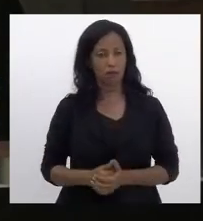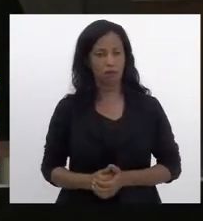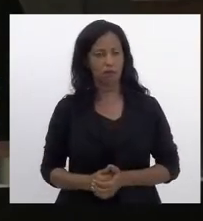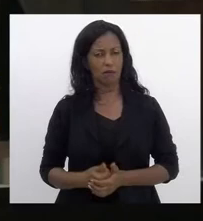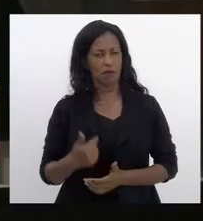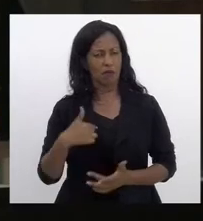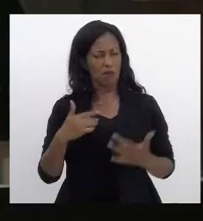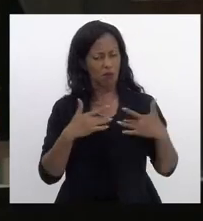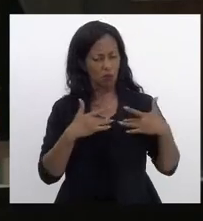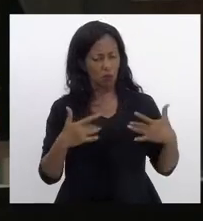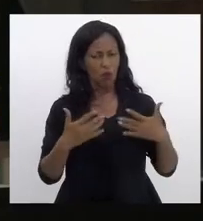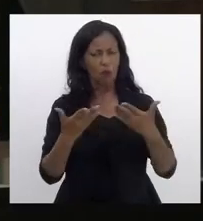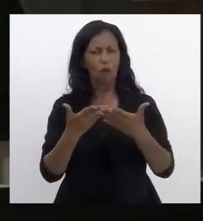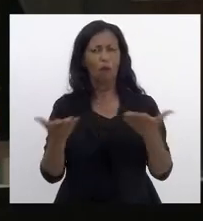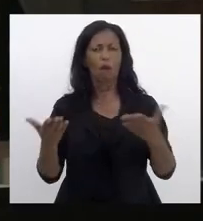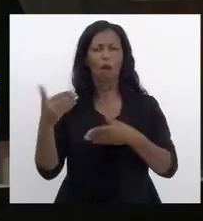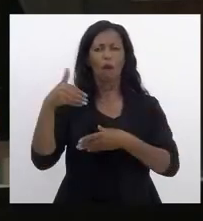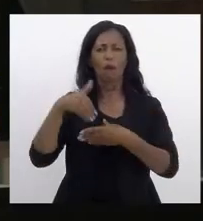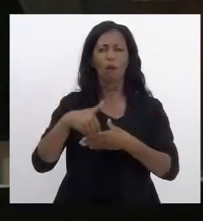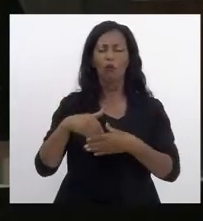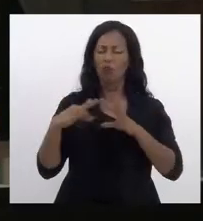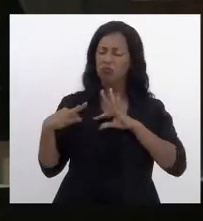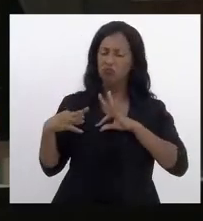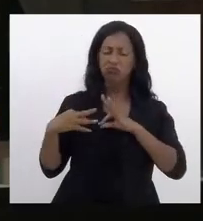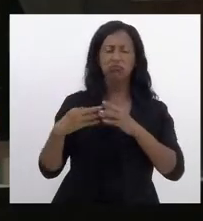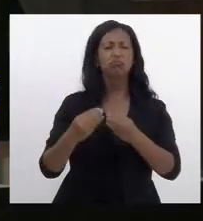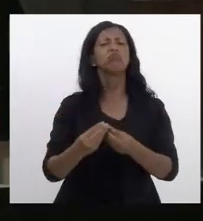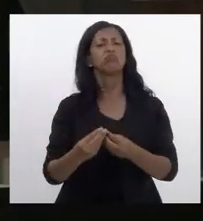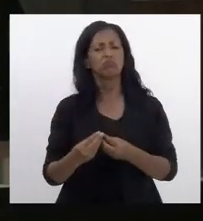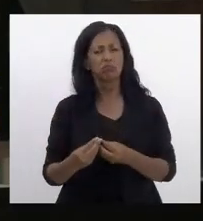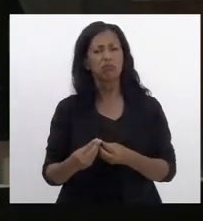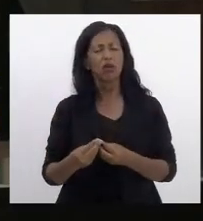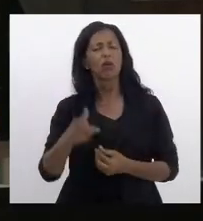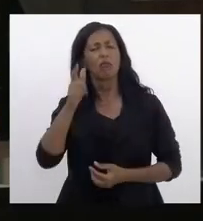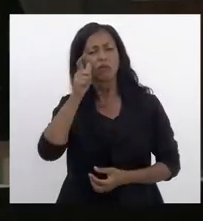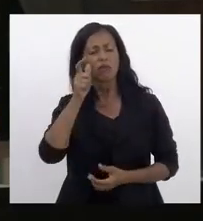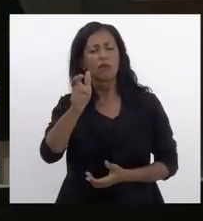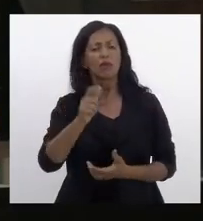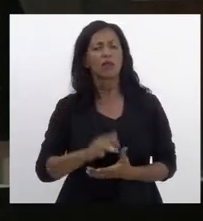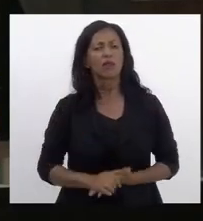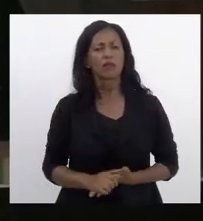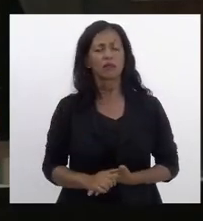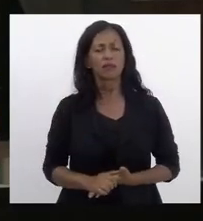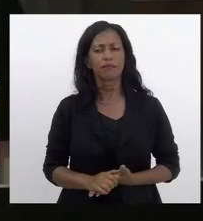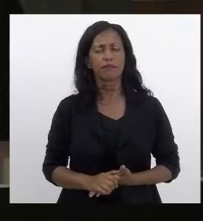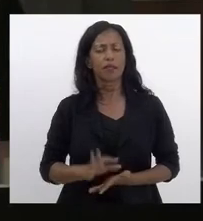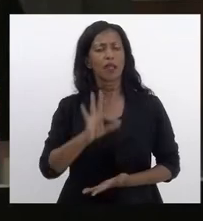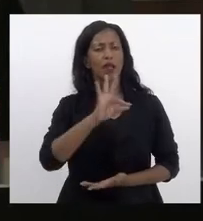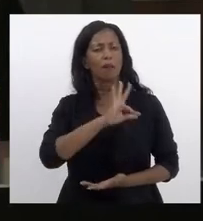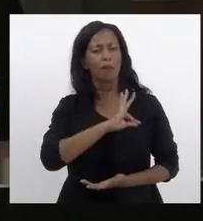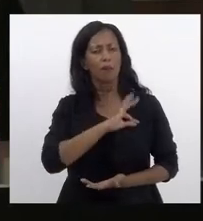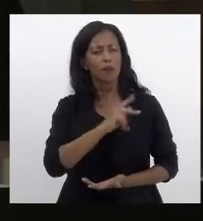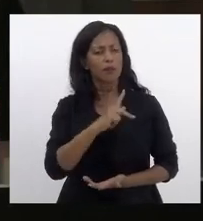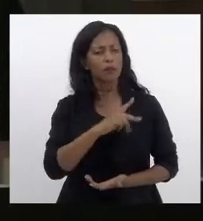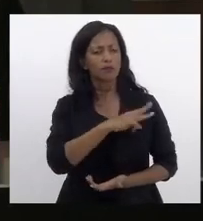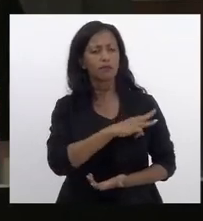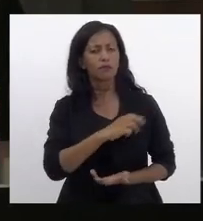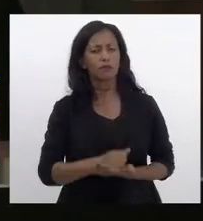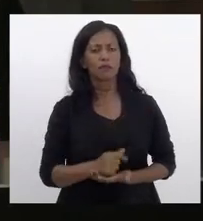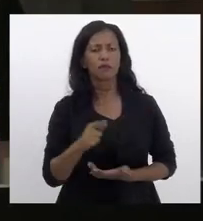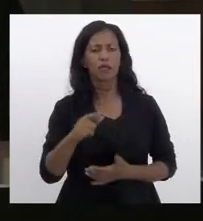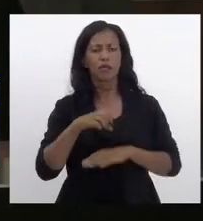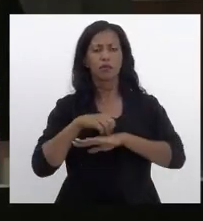minha solidariedade, voto integralmente com o interesse da Polícia Militar